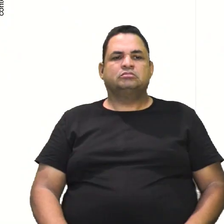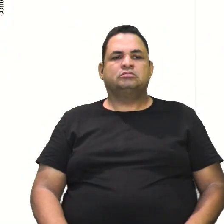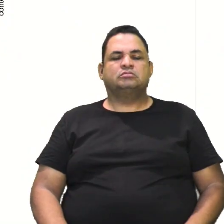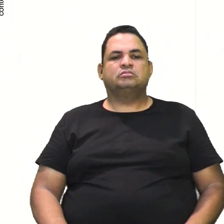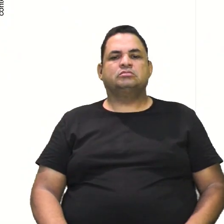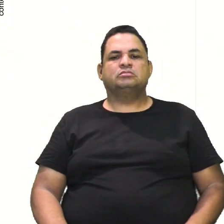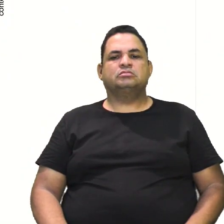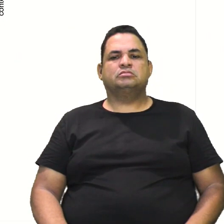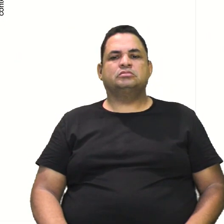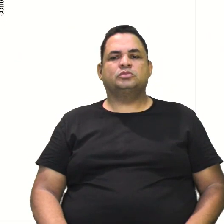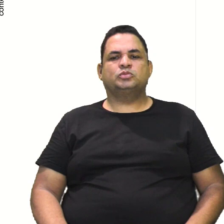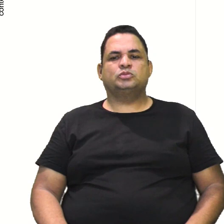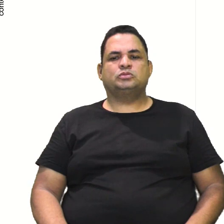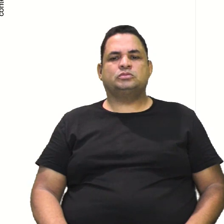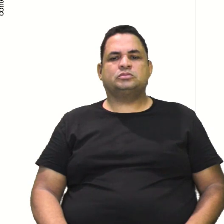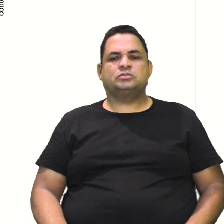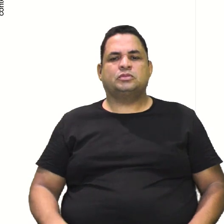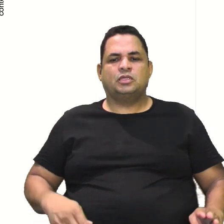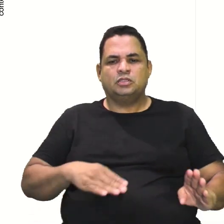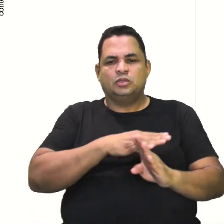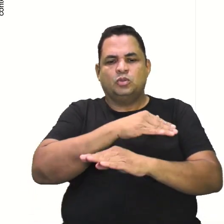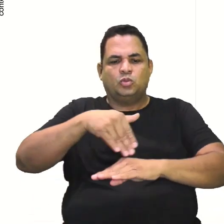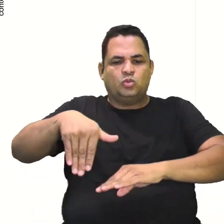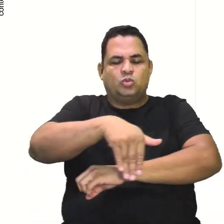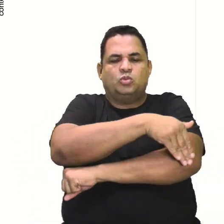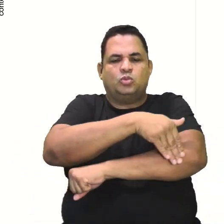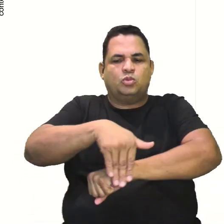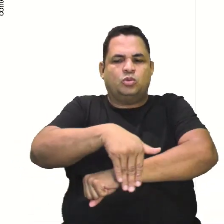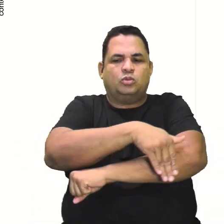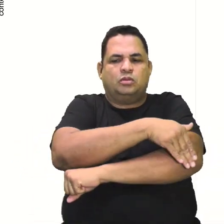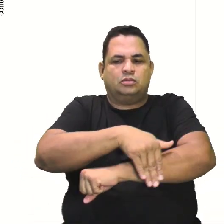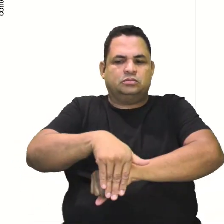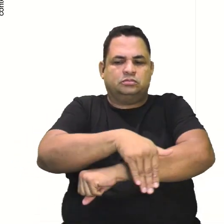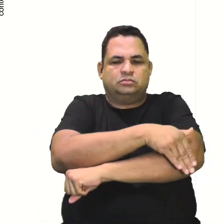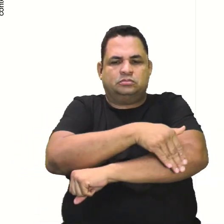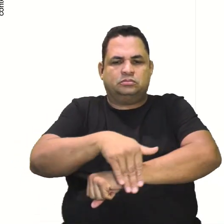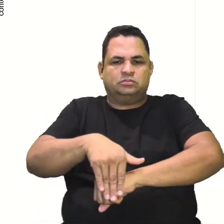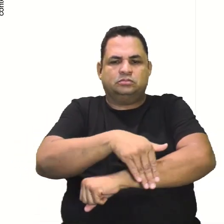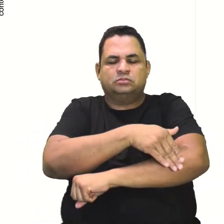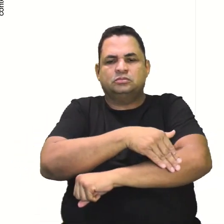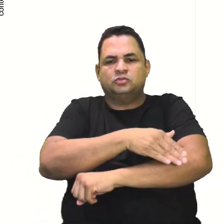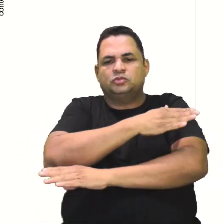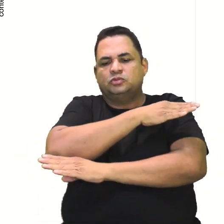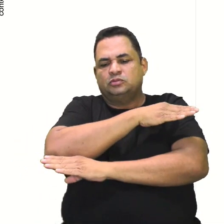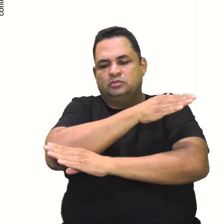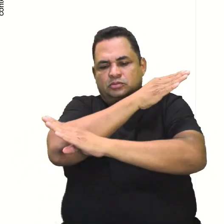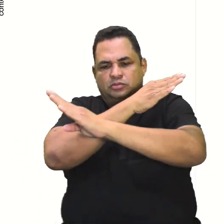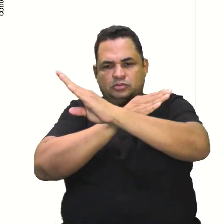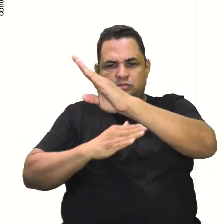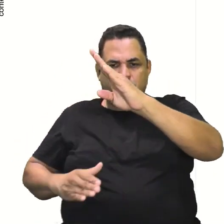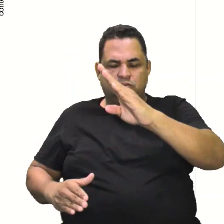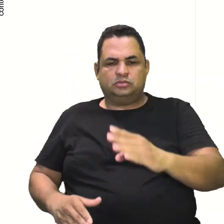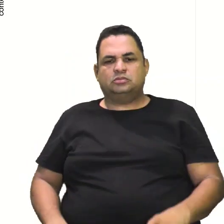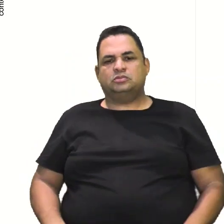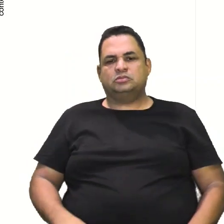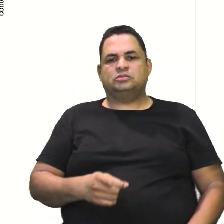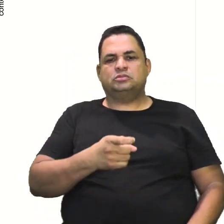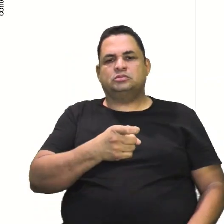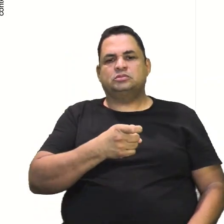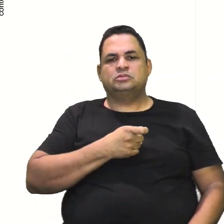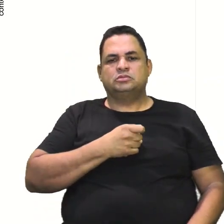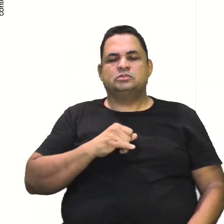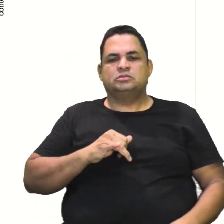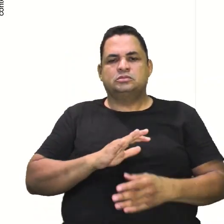comum. E agora um cruzamento de ruas. Agora sim, foi o que o professor Maurício disse. Temos a rua X, temos a rua Y